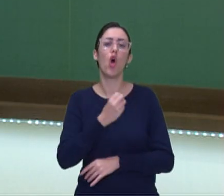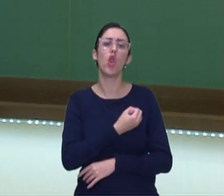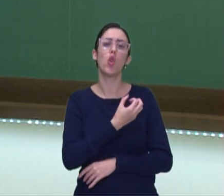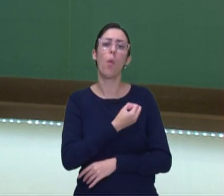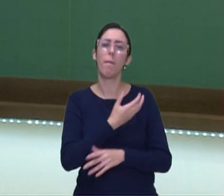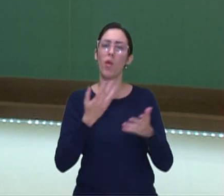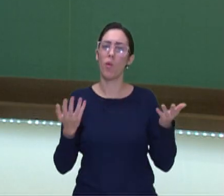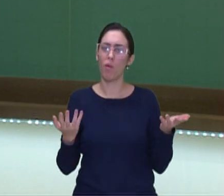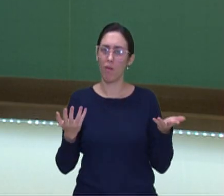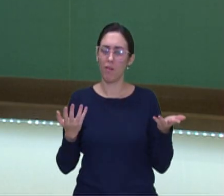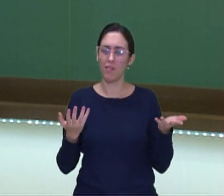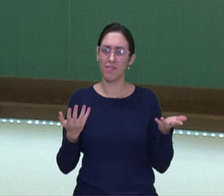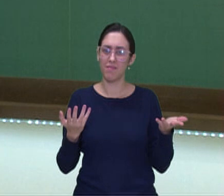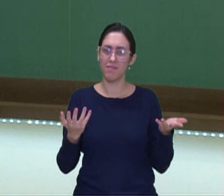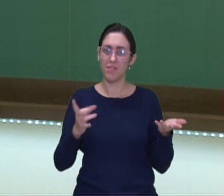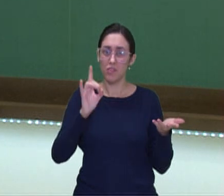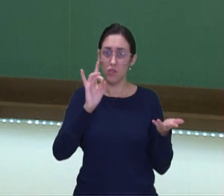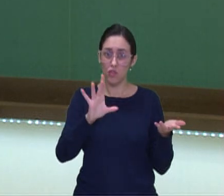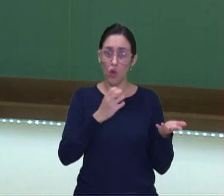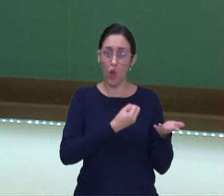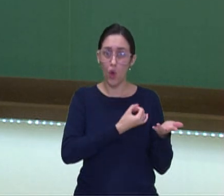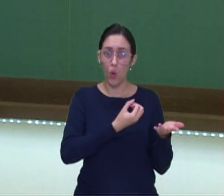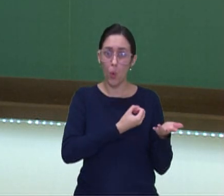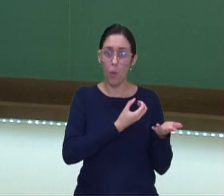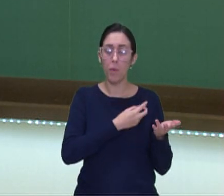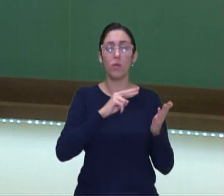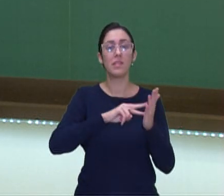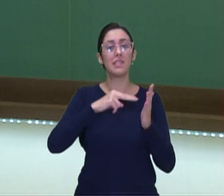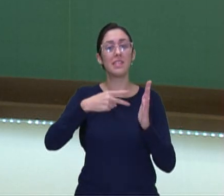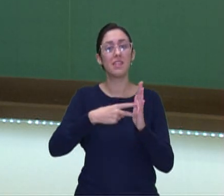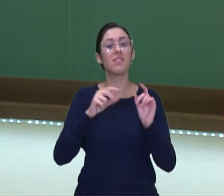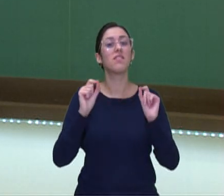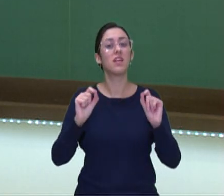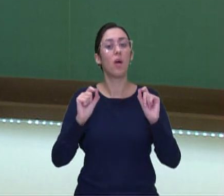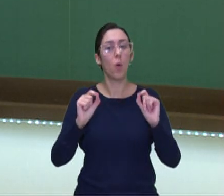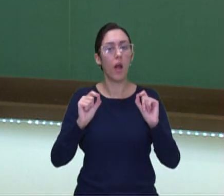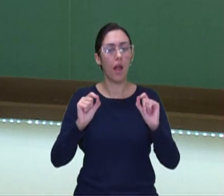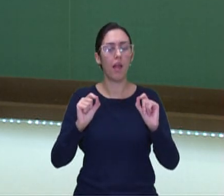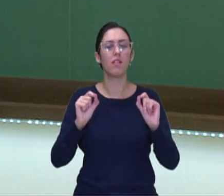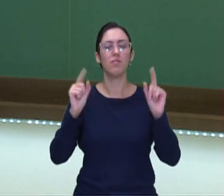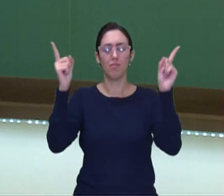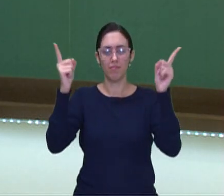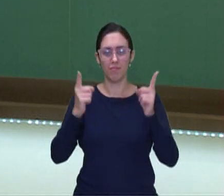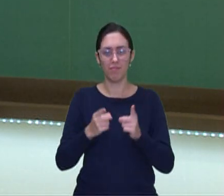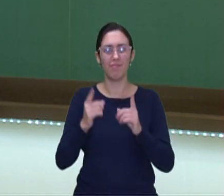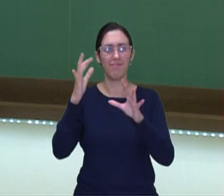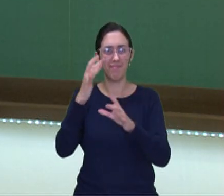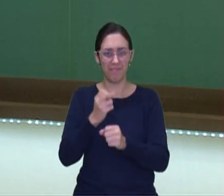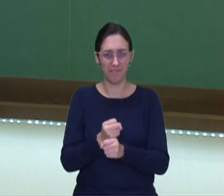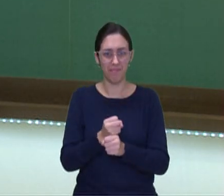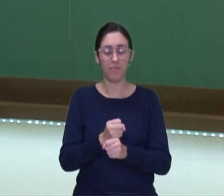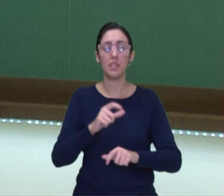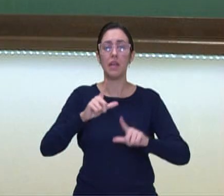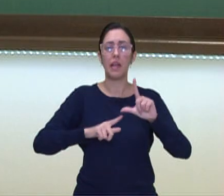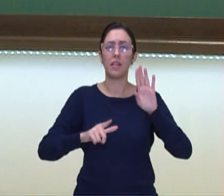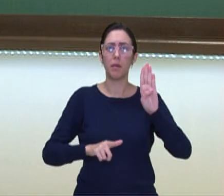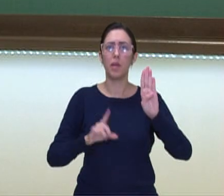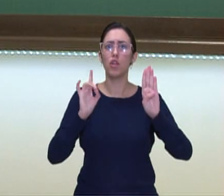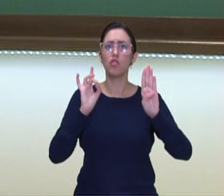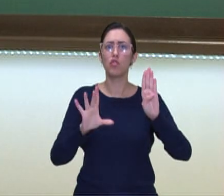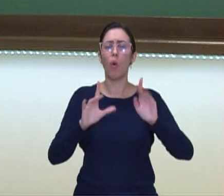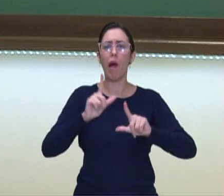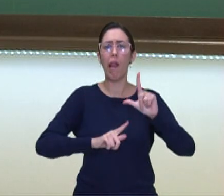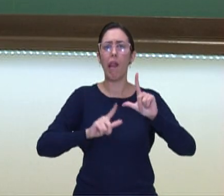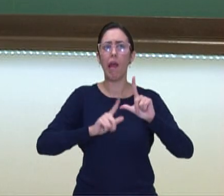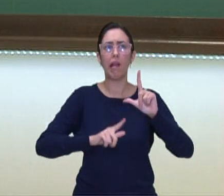só tenho número e operação, eu tenho uma expressão numérica. Já na letra B, eu só tenho letras e a expressão